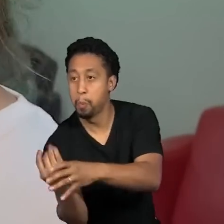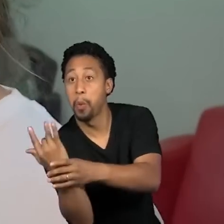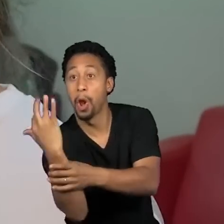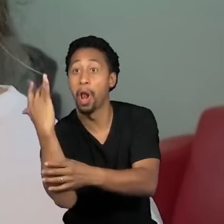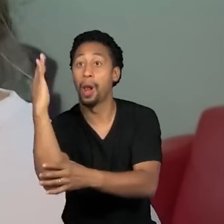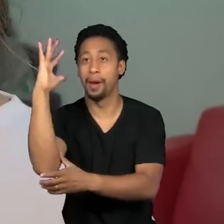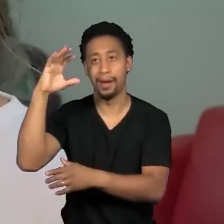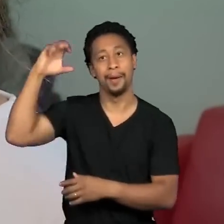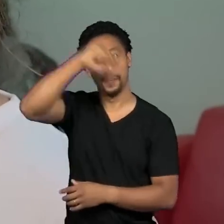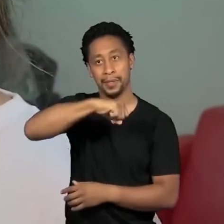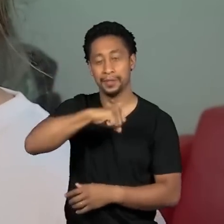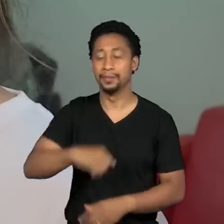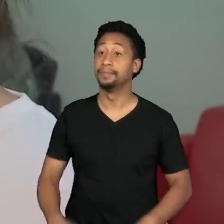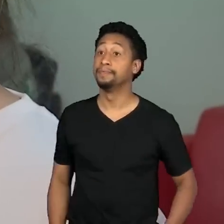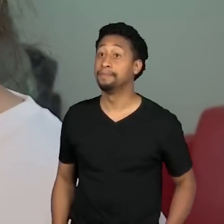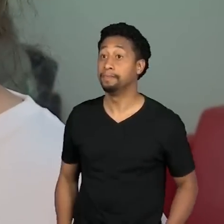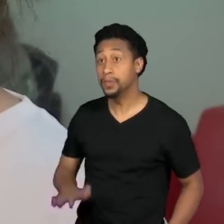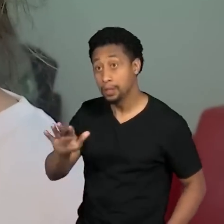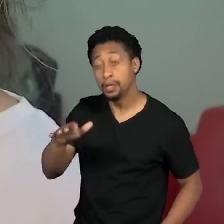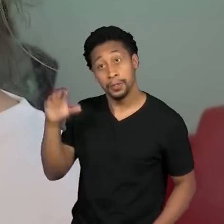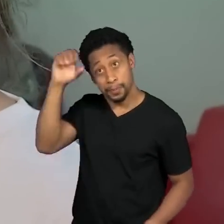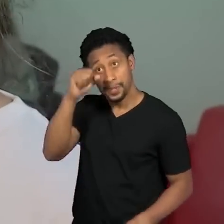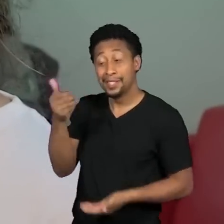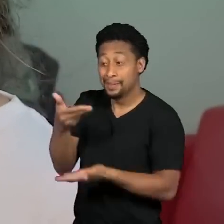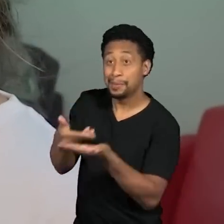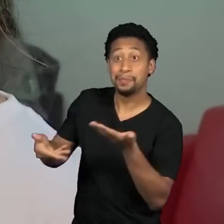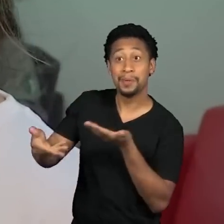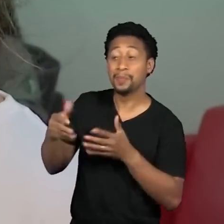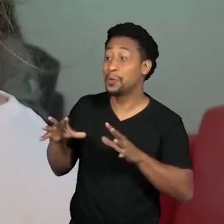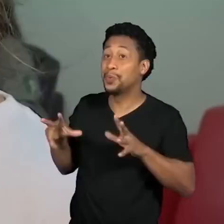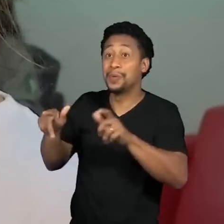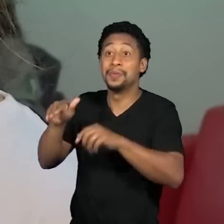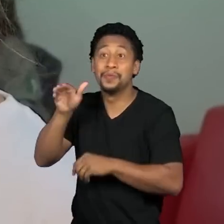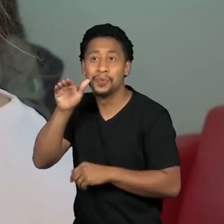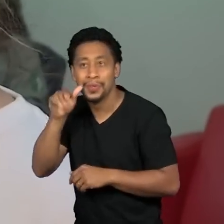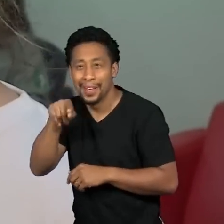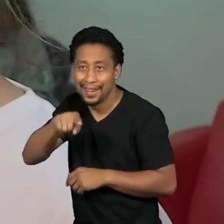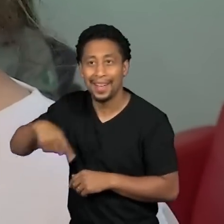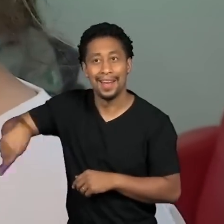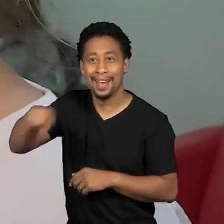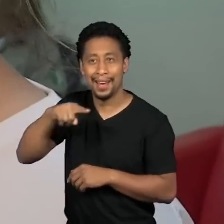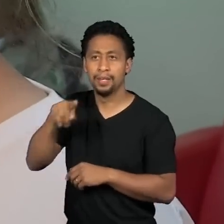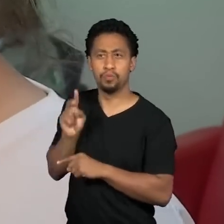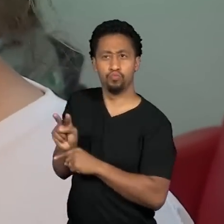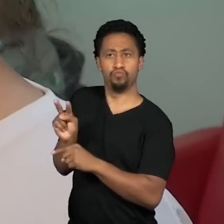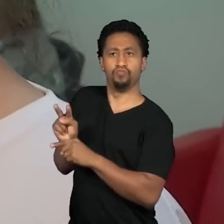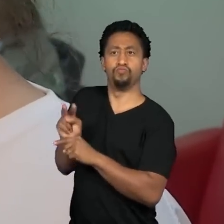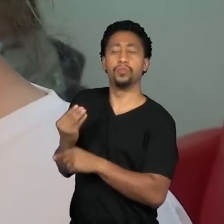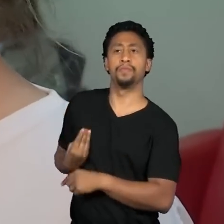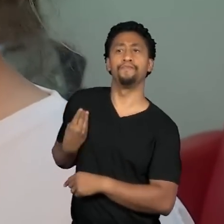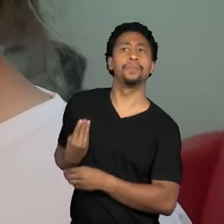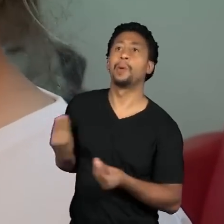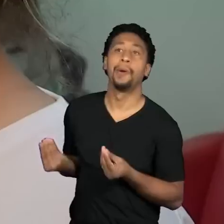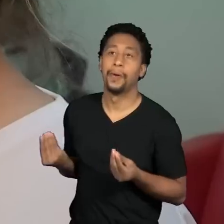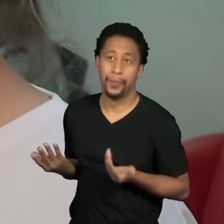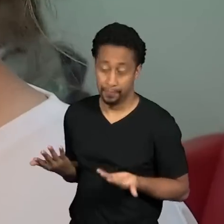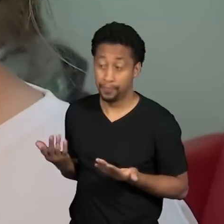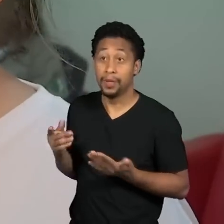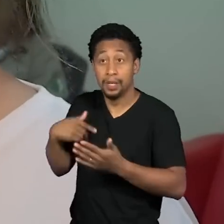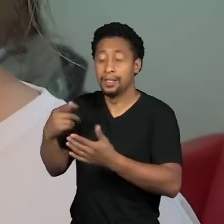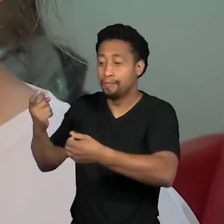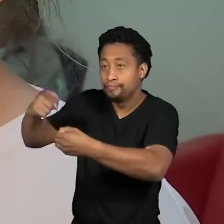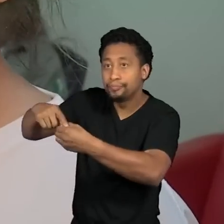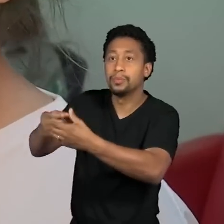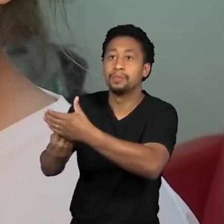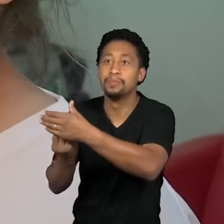os colaboradores, né? A gente aprende com cada responsável pelo viveiro, seja pela restauração, seja pelo setor